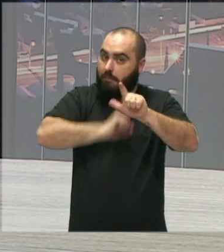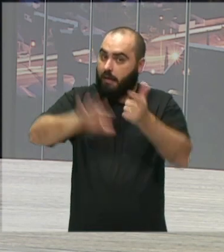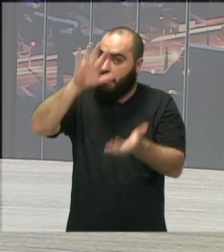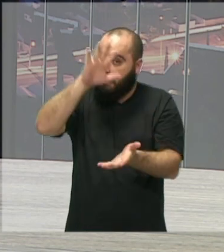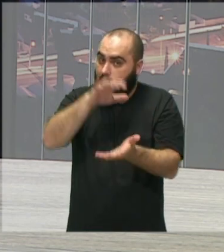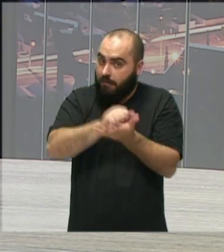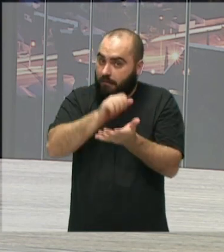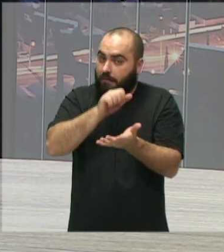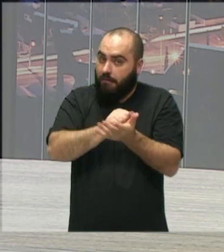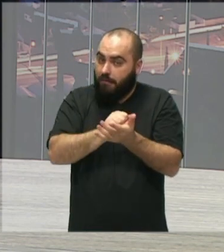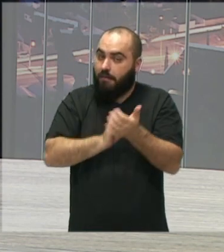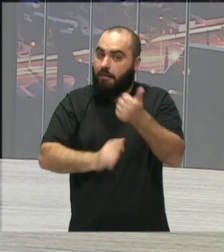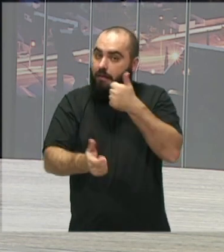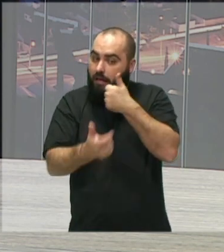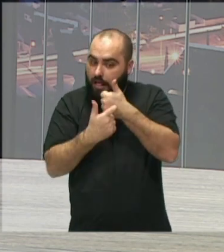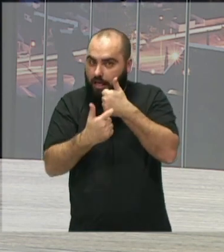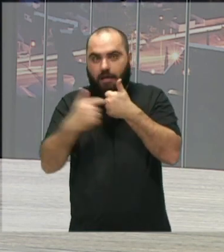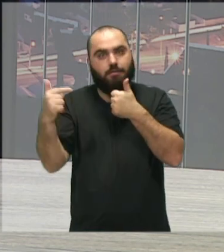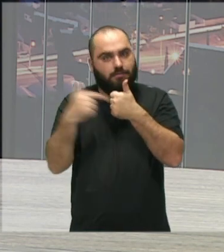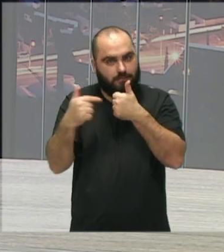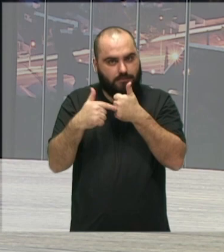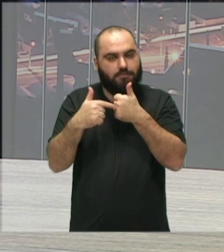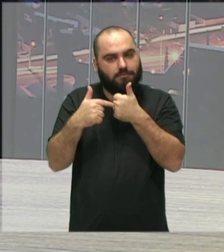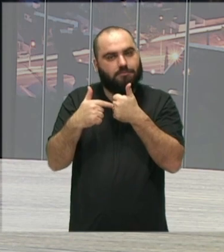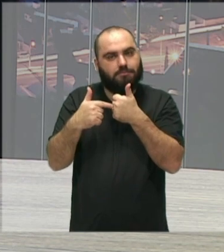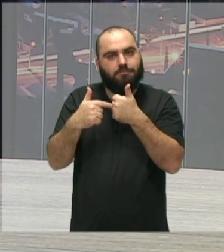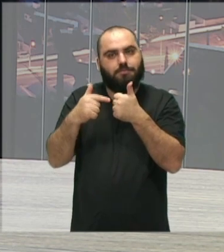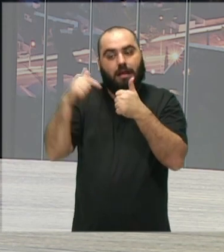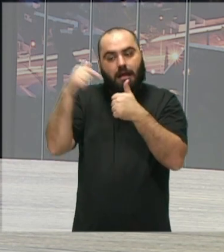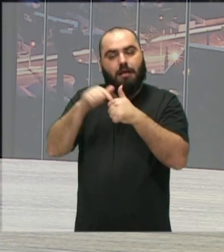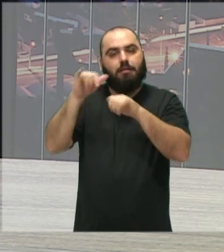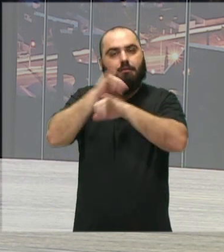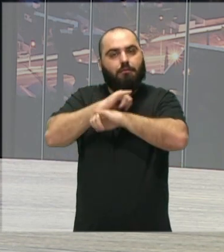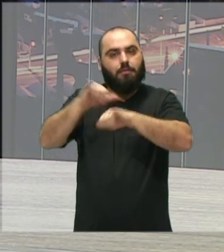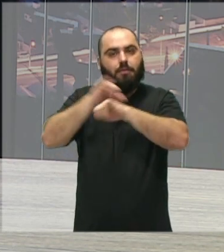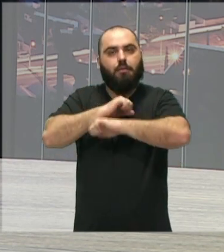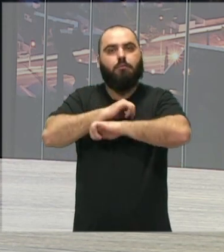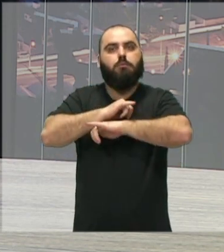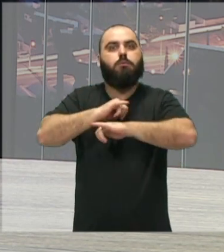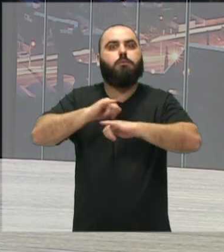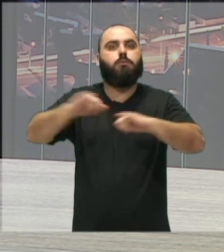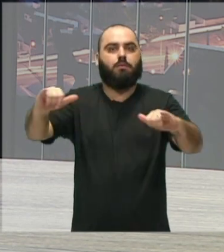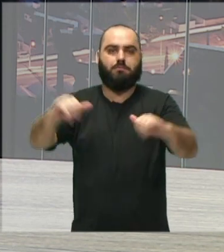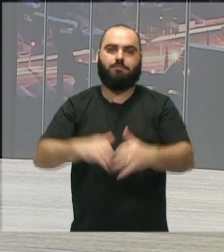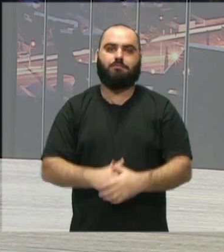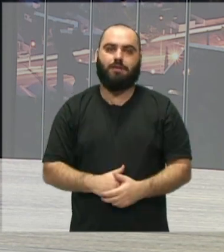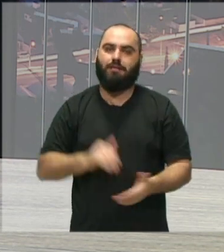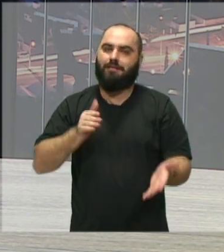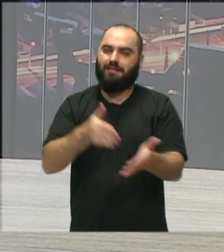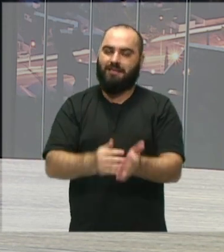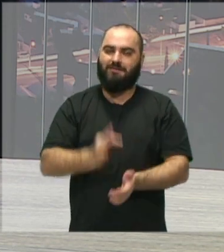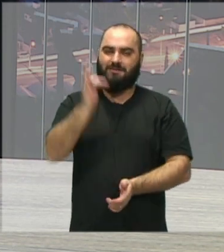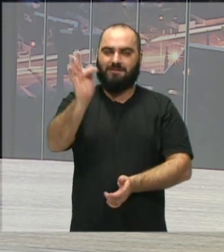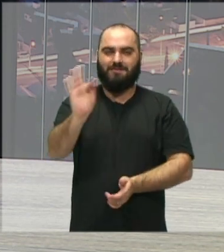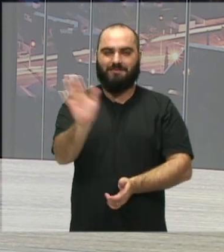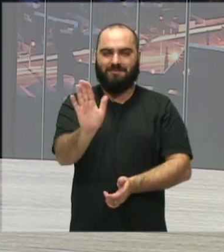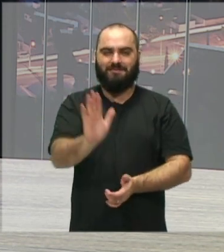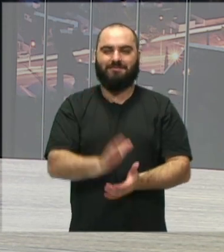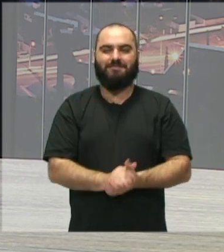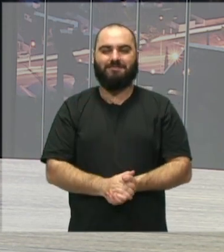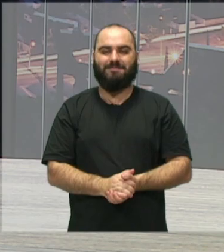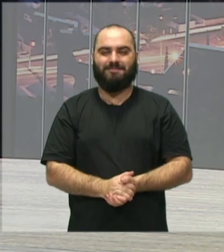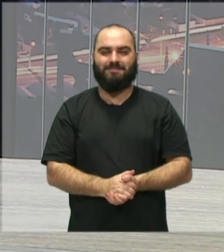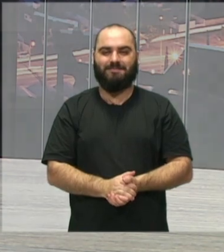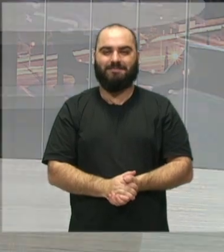canal, curta as nossas publicações e faça essas informações circularem. Até o próximo Câmara Aberta.